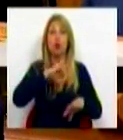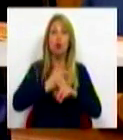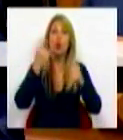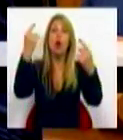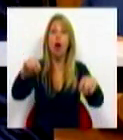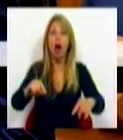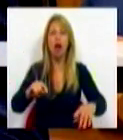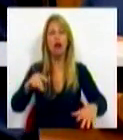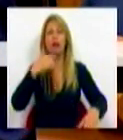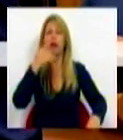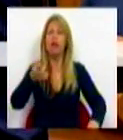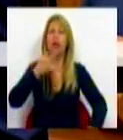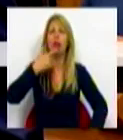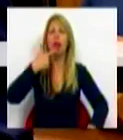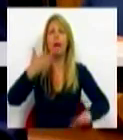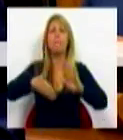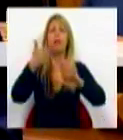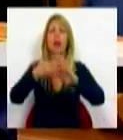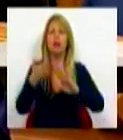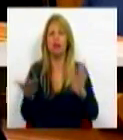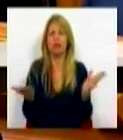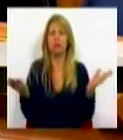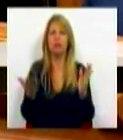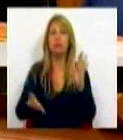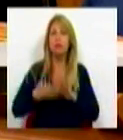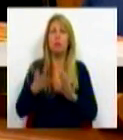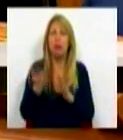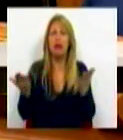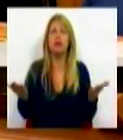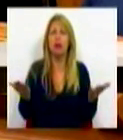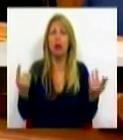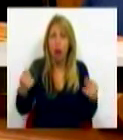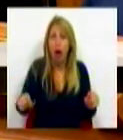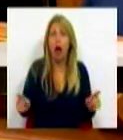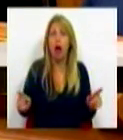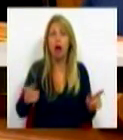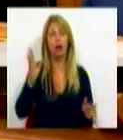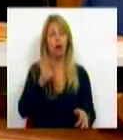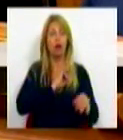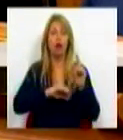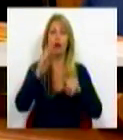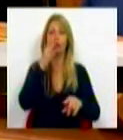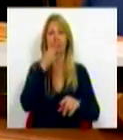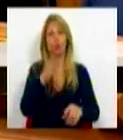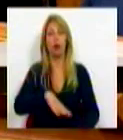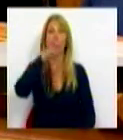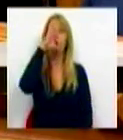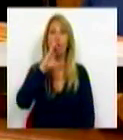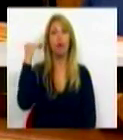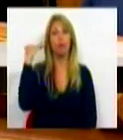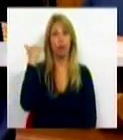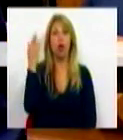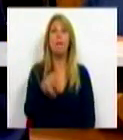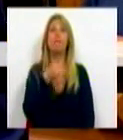pressa, mas afinal há pressa. Ó, senhores deputados, o governo de Pedro Passos Coelho e Paulo